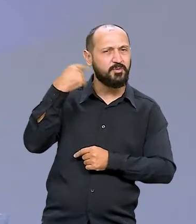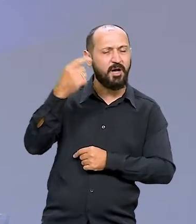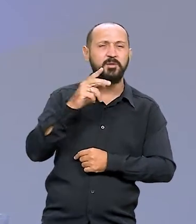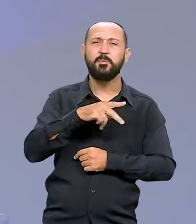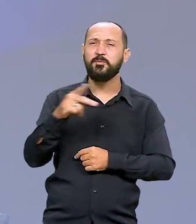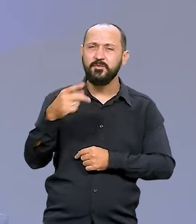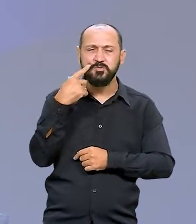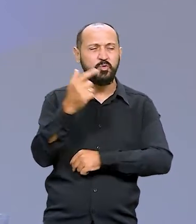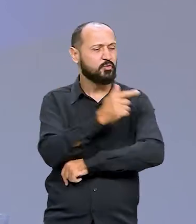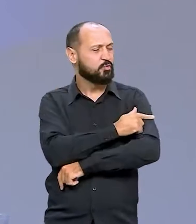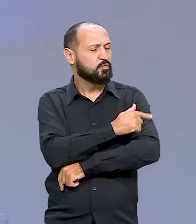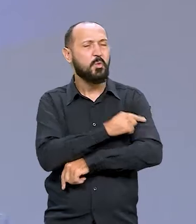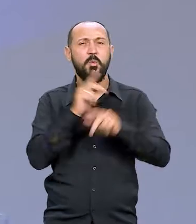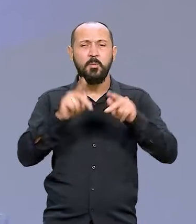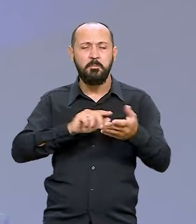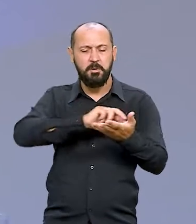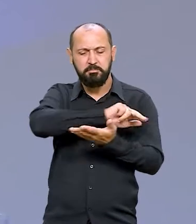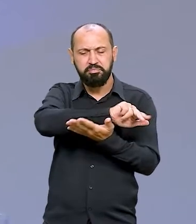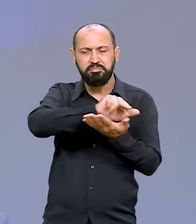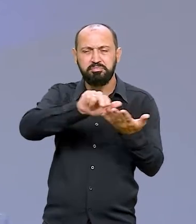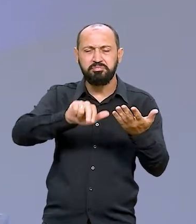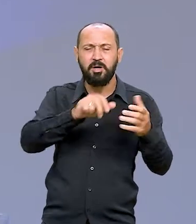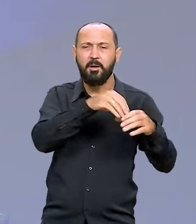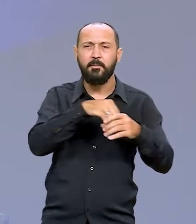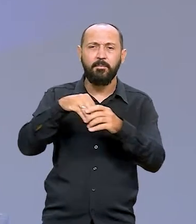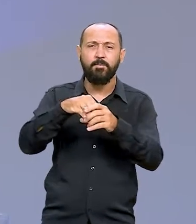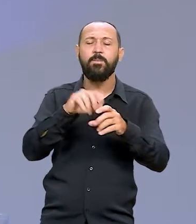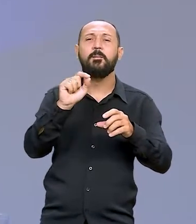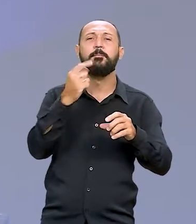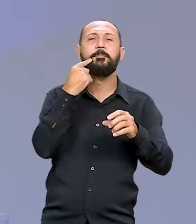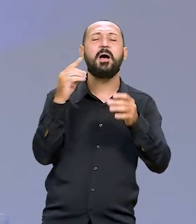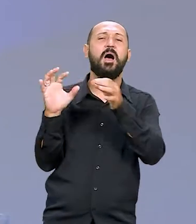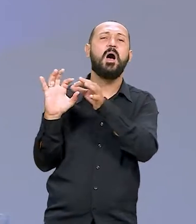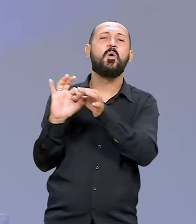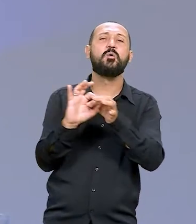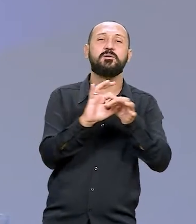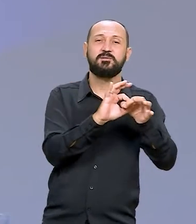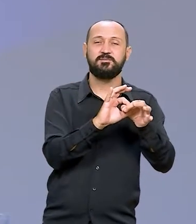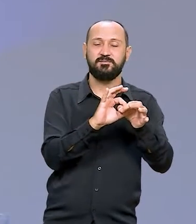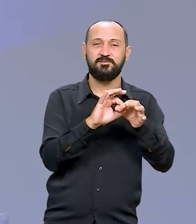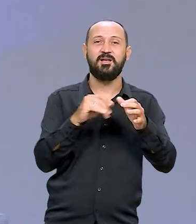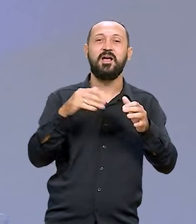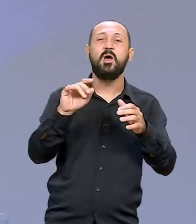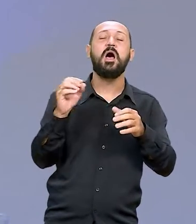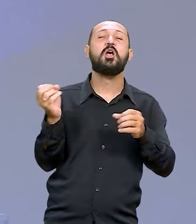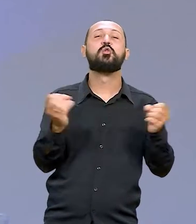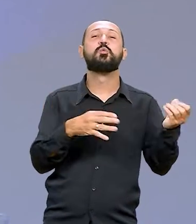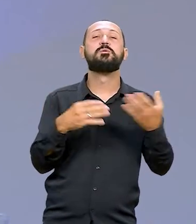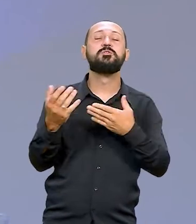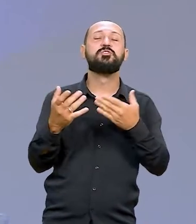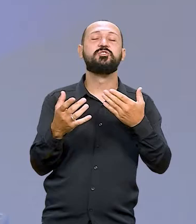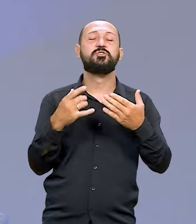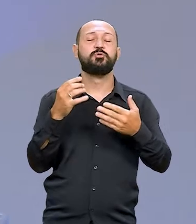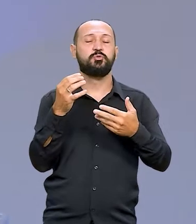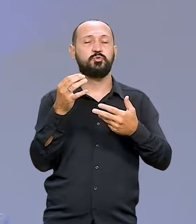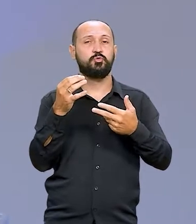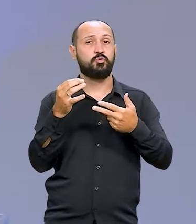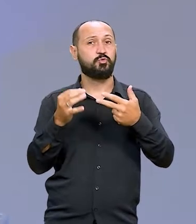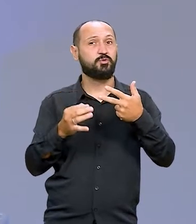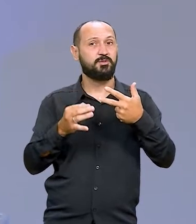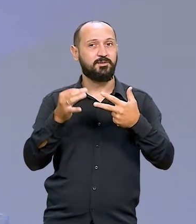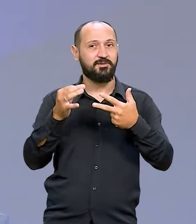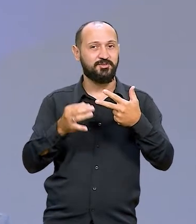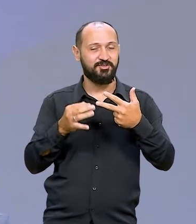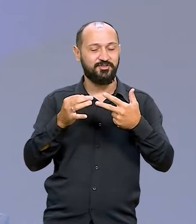professores, gestores públicos dos mais diversos segmentos do direito para contextualizar as principais atualizações jurídicas